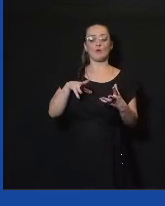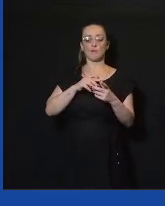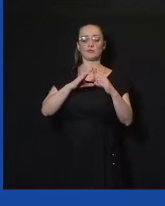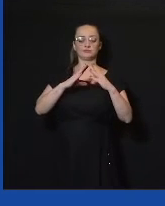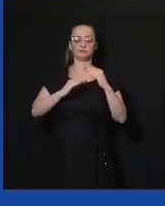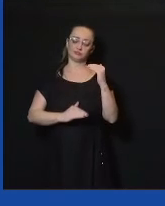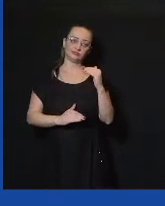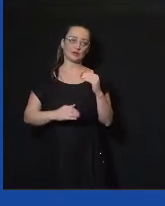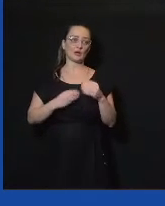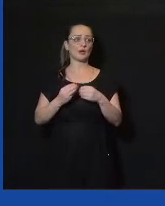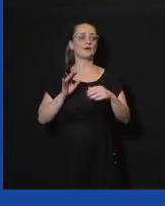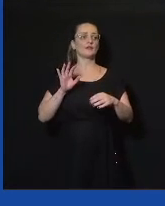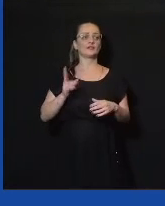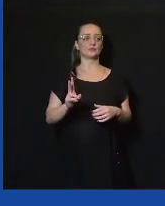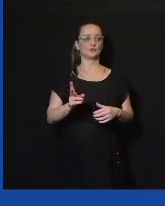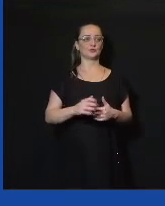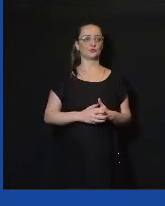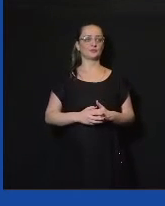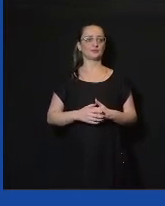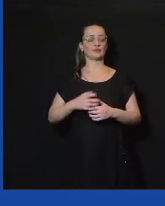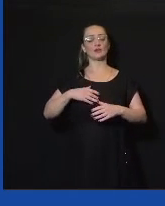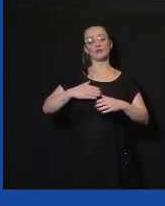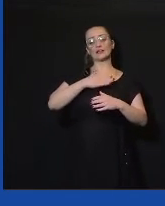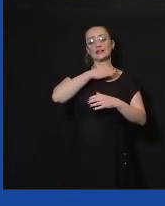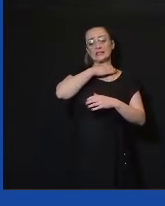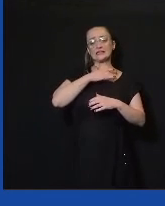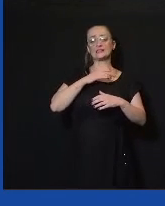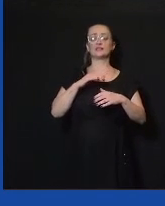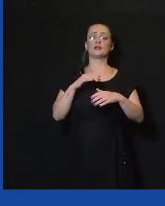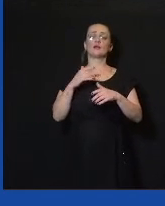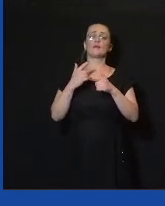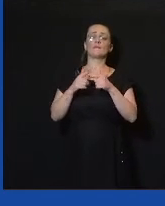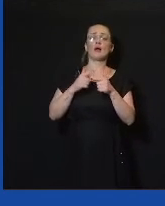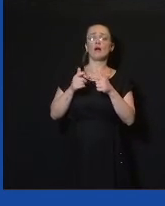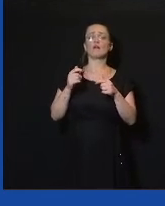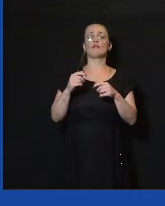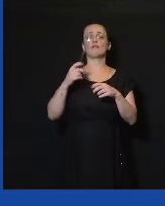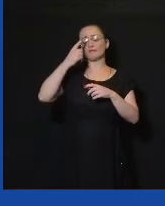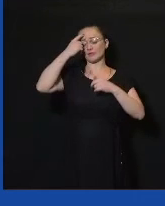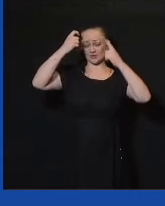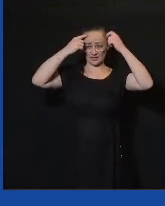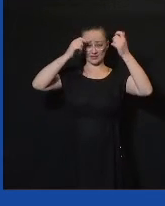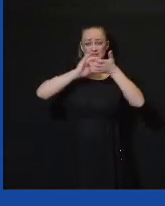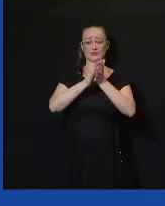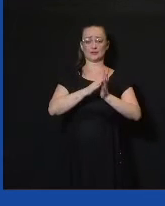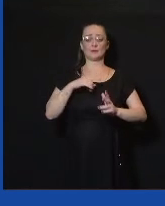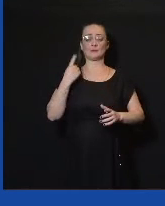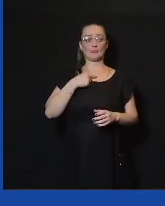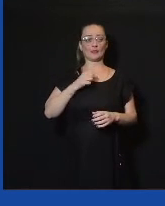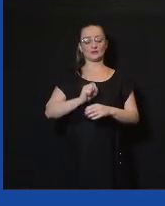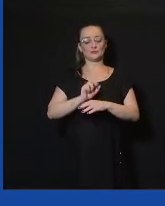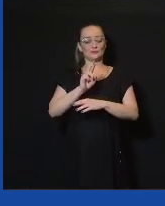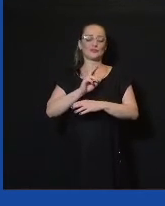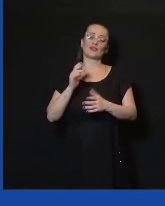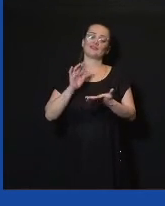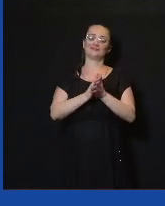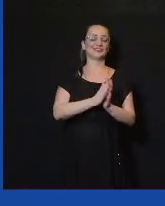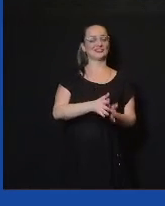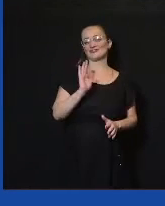assim? É assim, as pessoas me falam de crise, de golpe, de violência, de miséria, para nós, de desgraça. Nós somos doutor em tragédia, cara, nós